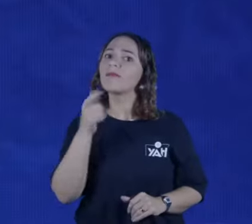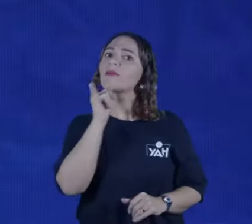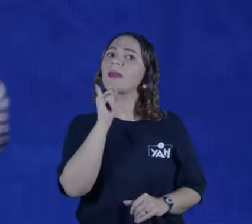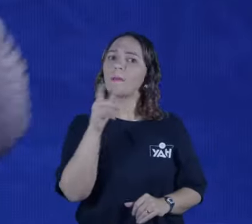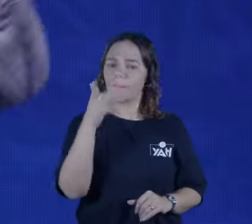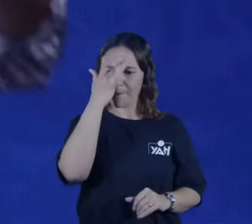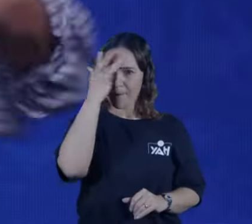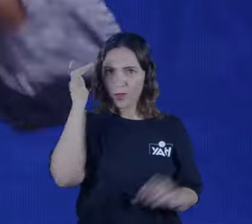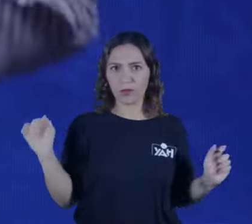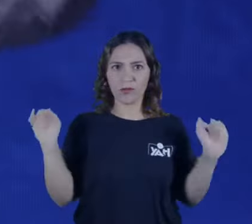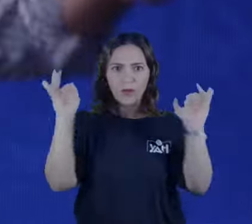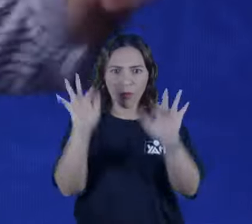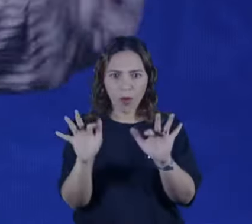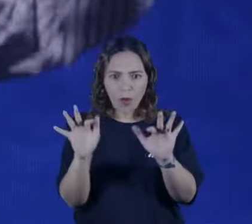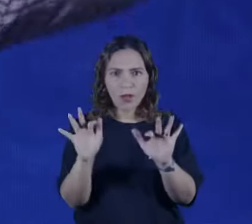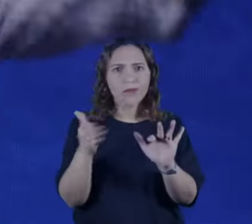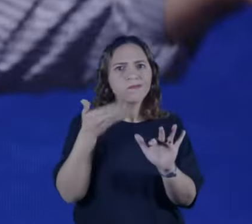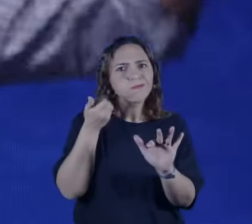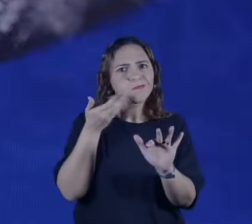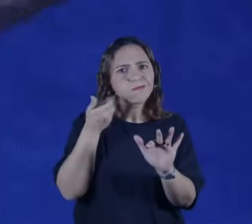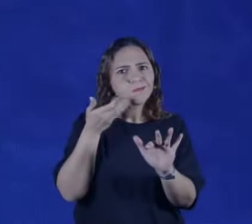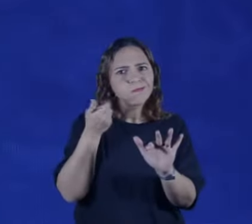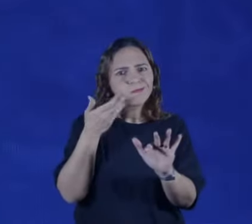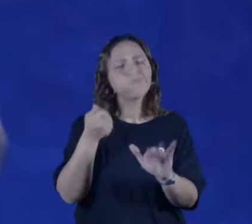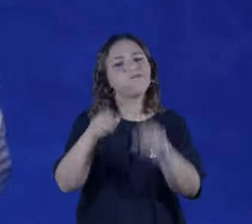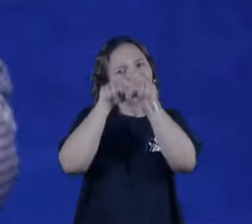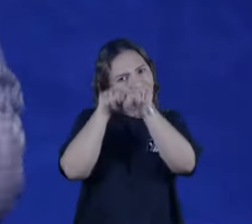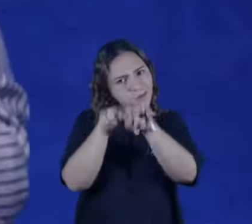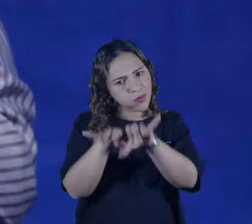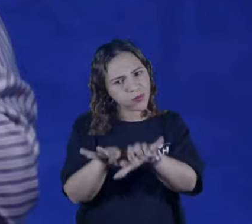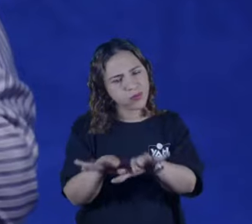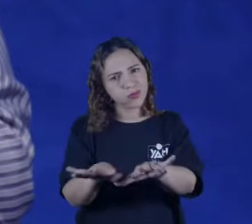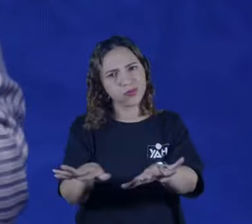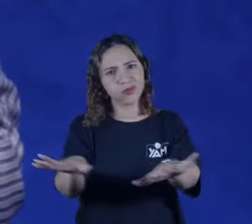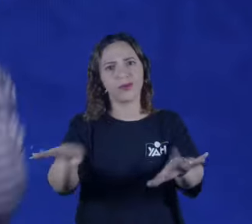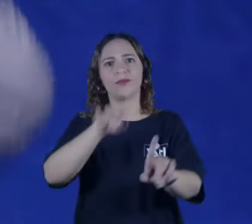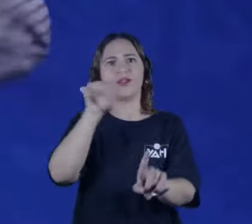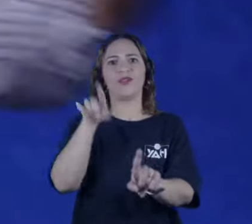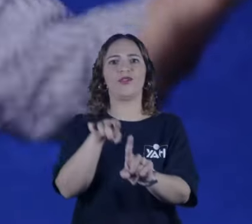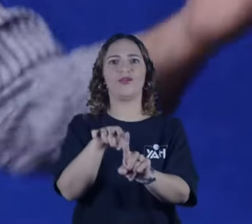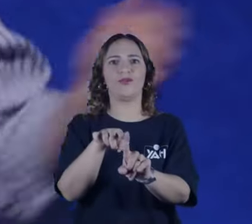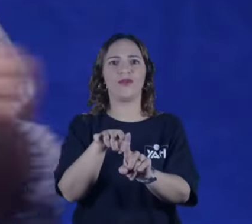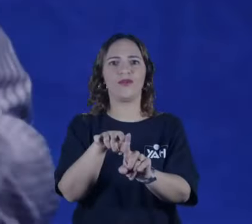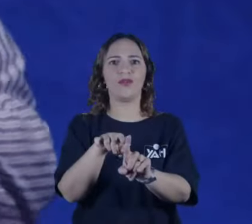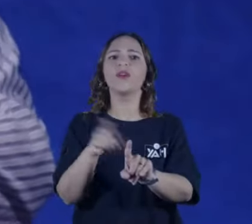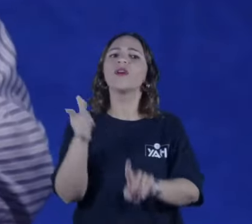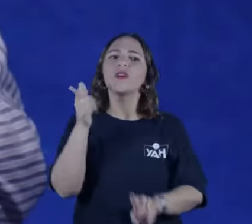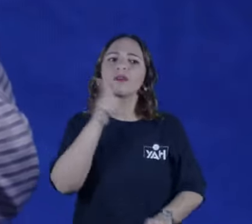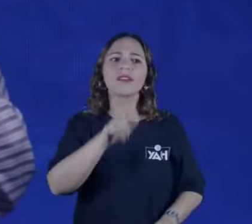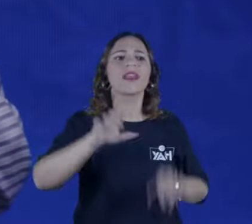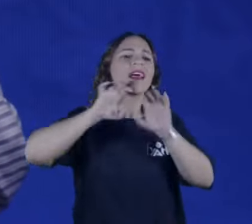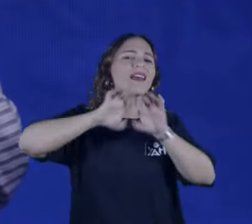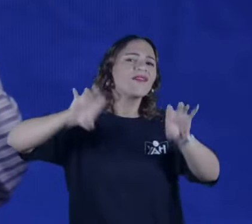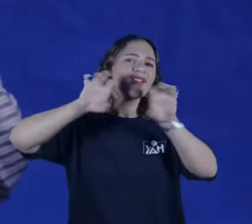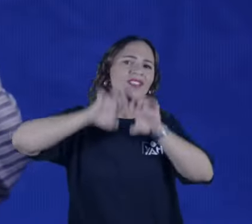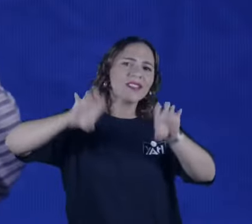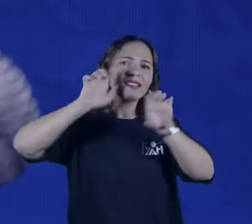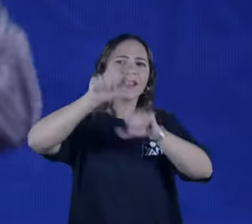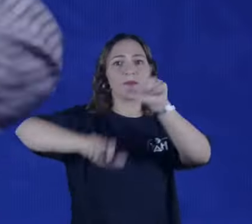fora, com um projeto, com uma visão, com um chamado, com um mandato de ganhar o mundo inteiro para